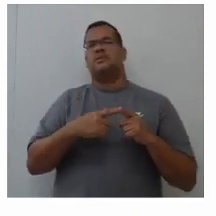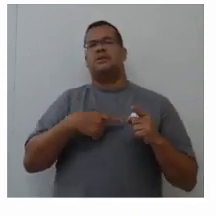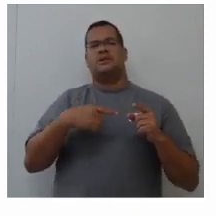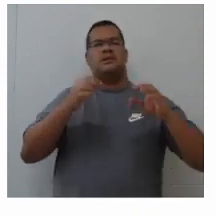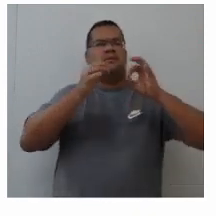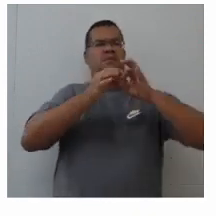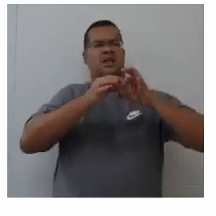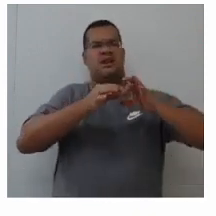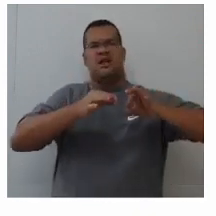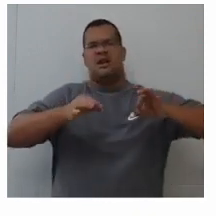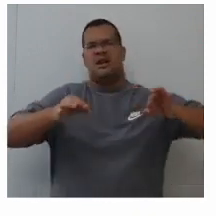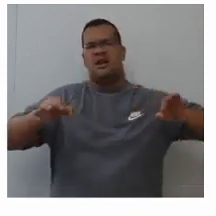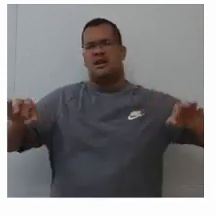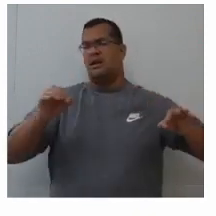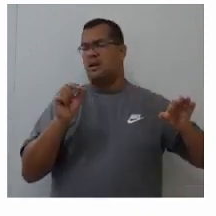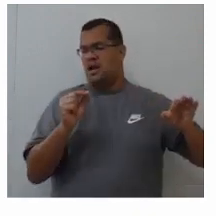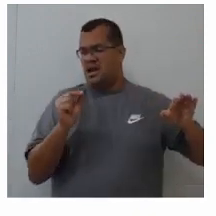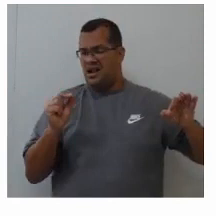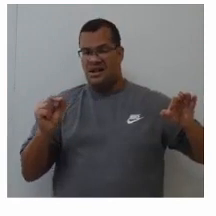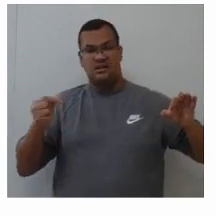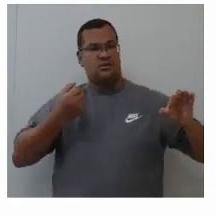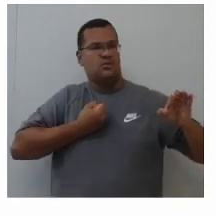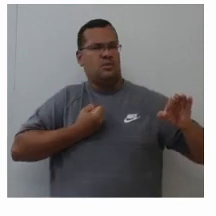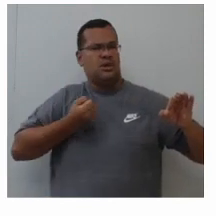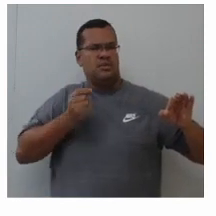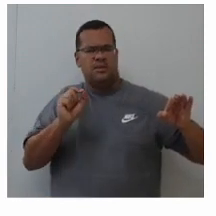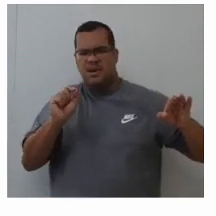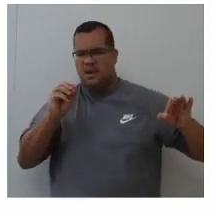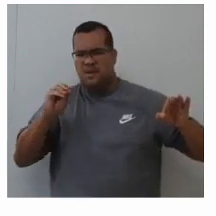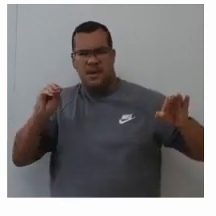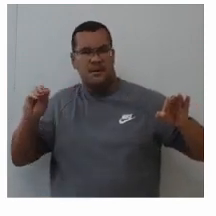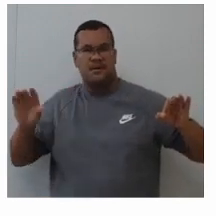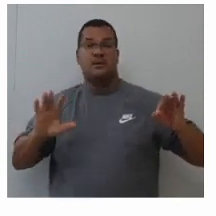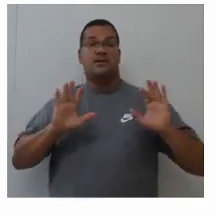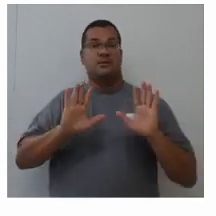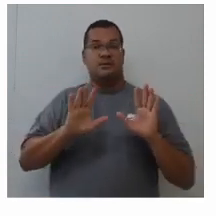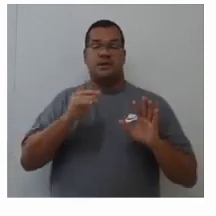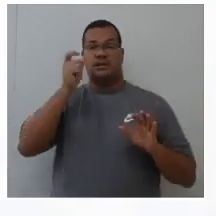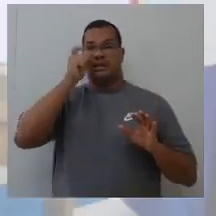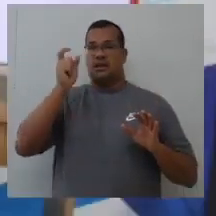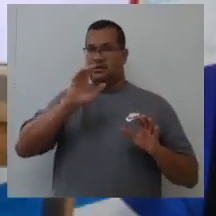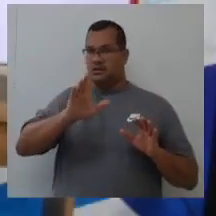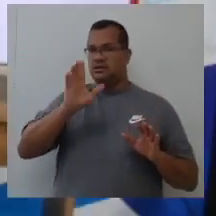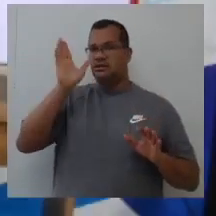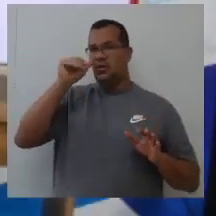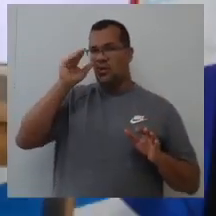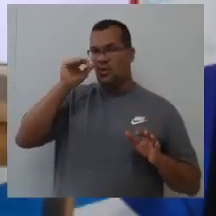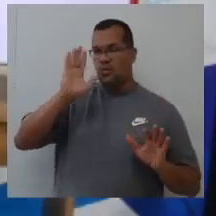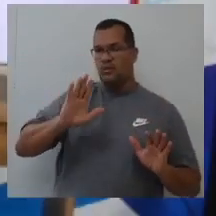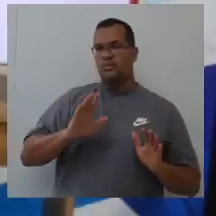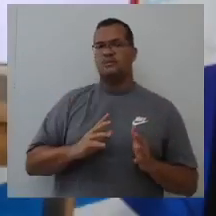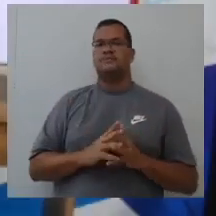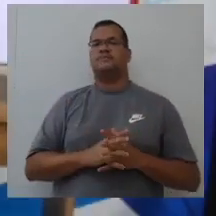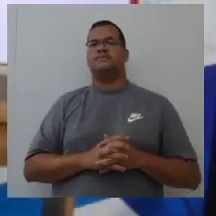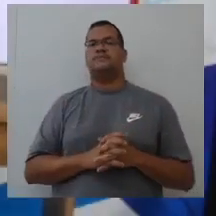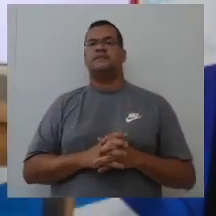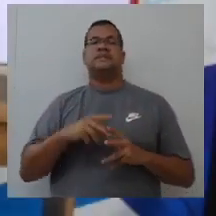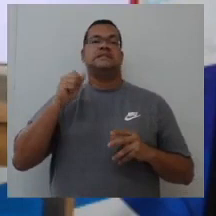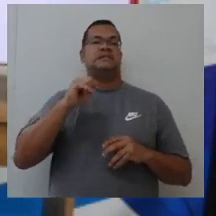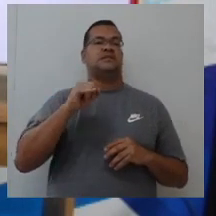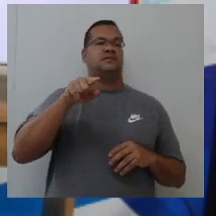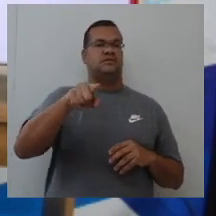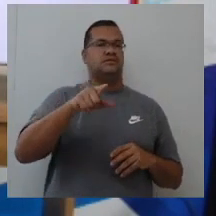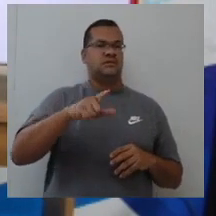reta de um monte de números aí, tá bom? Agora, uma coisa interessante, uma curiosidade. Olha, se